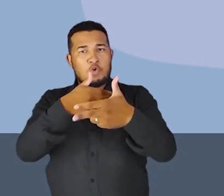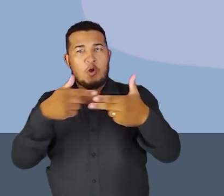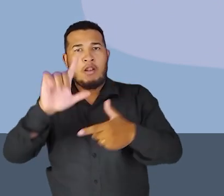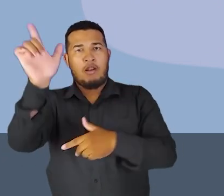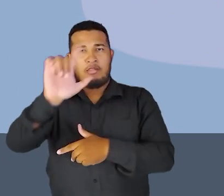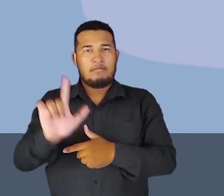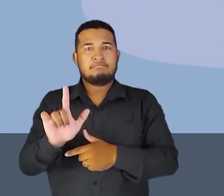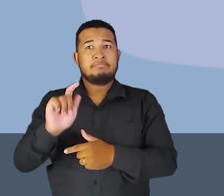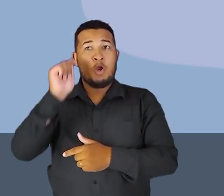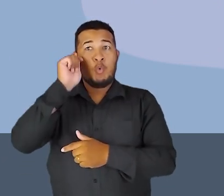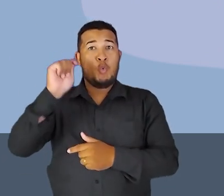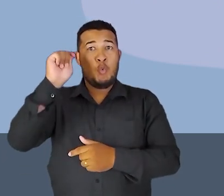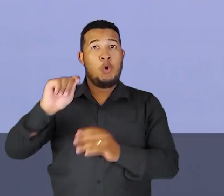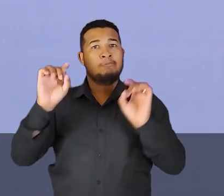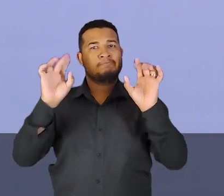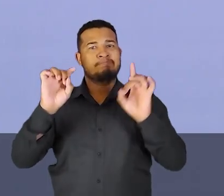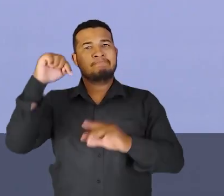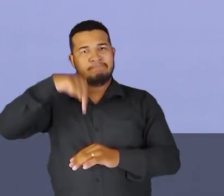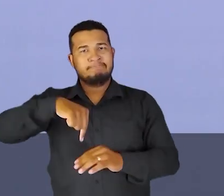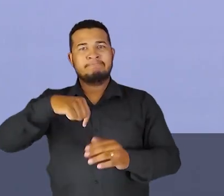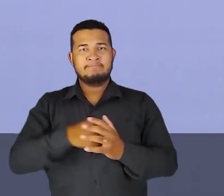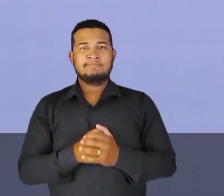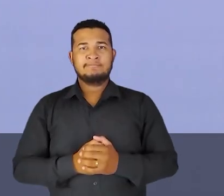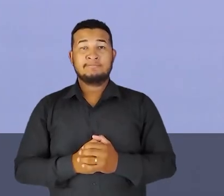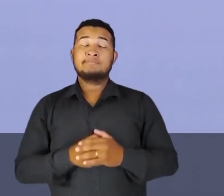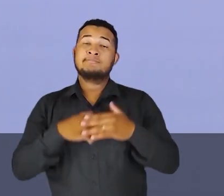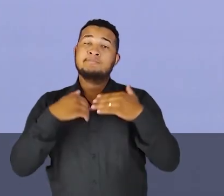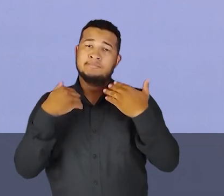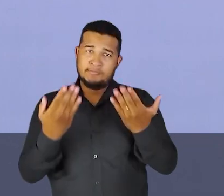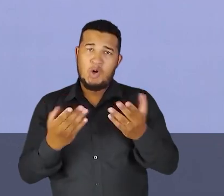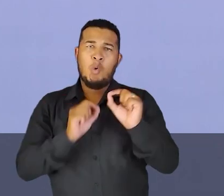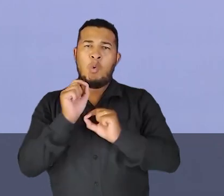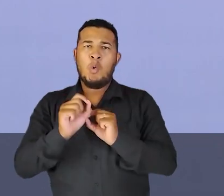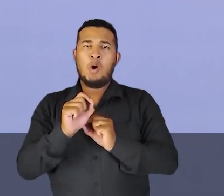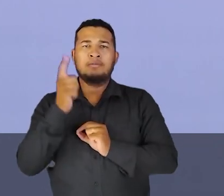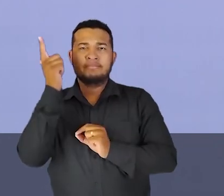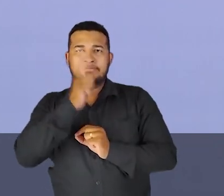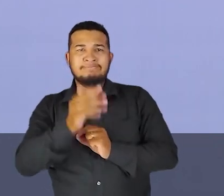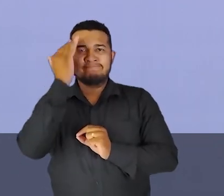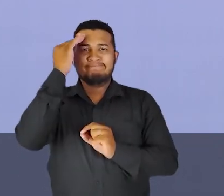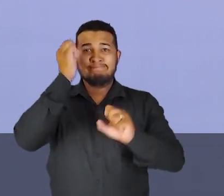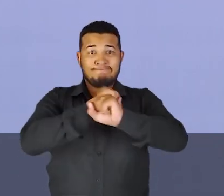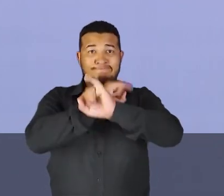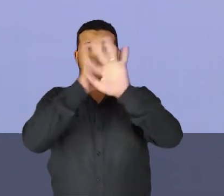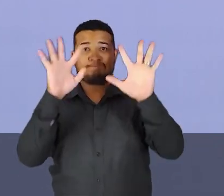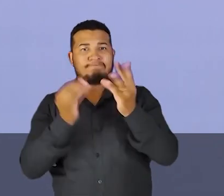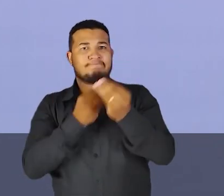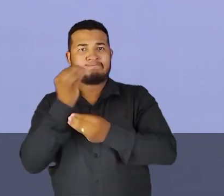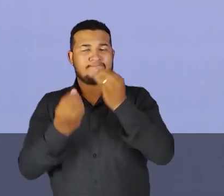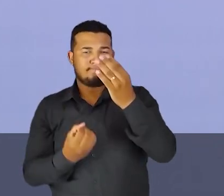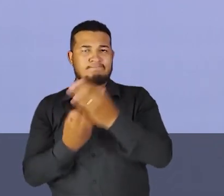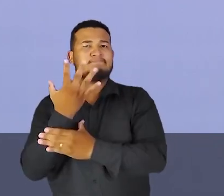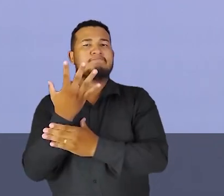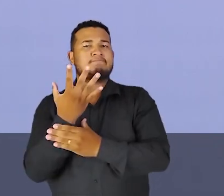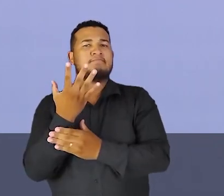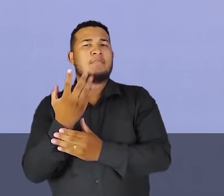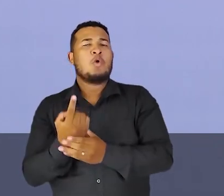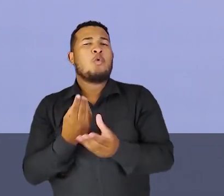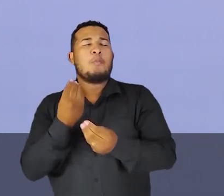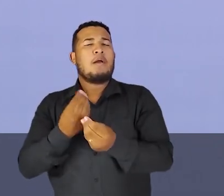literárias de autores capixabas. Pois bem, para a gente entender como surgiram as